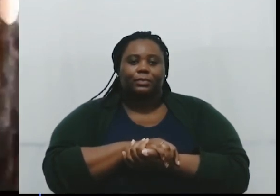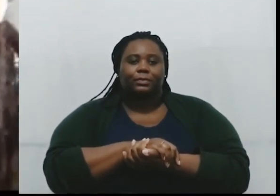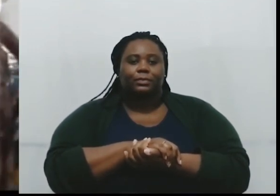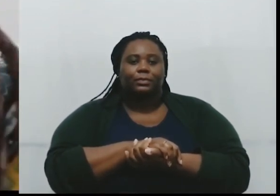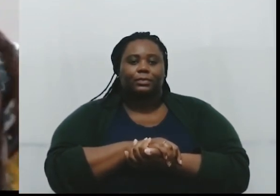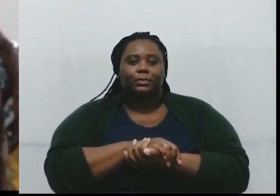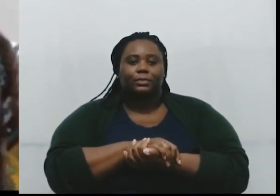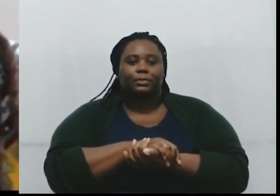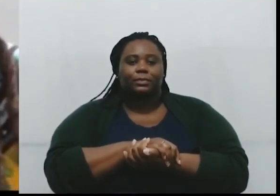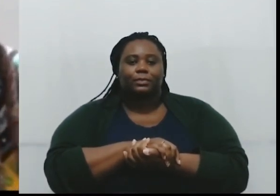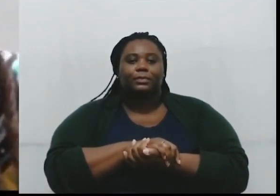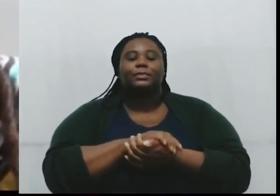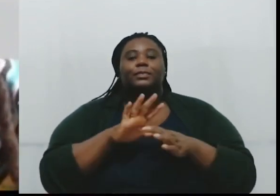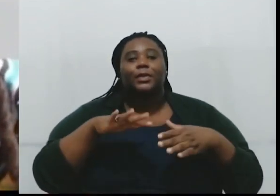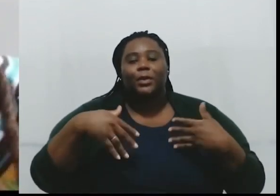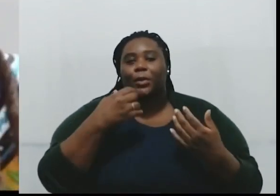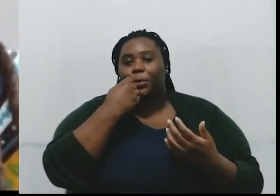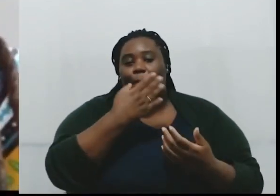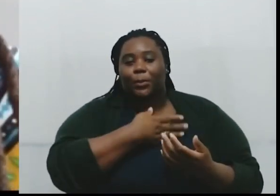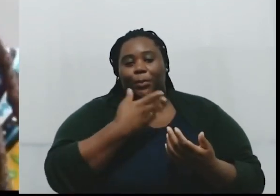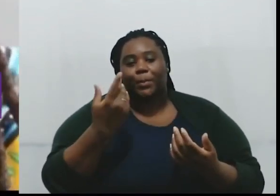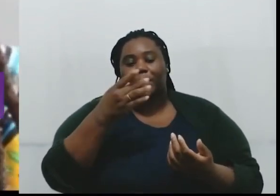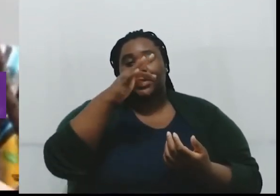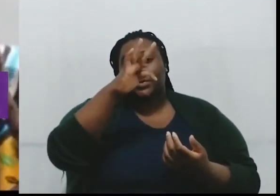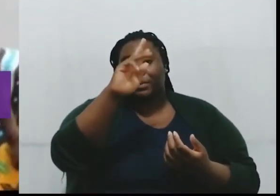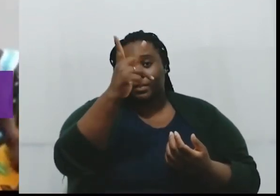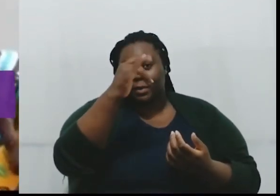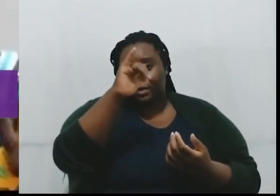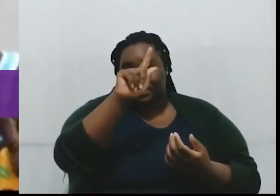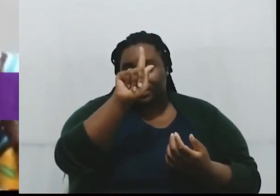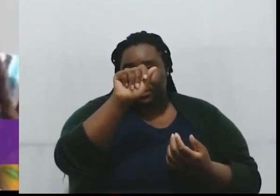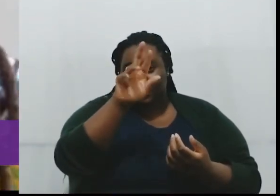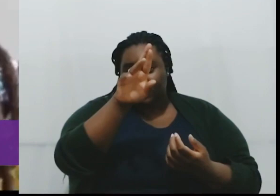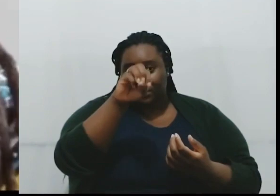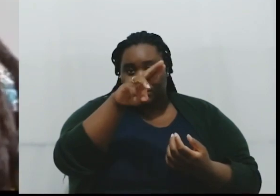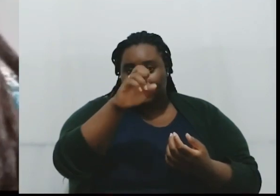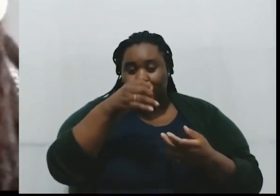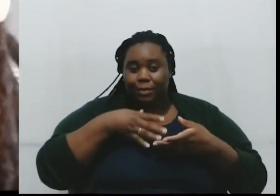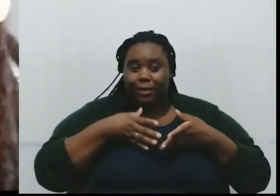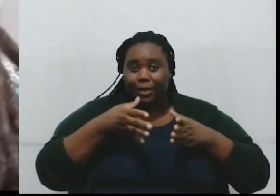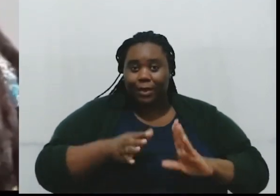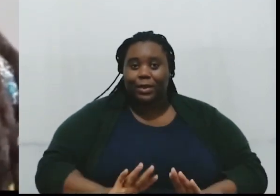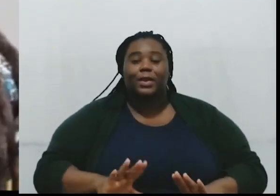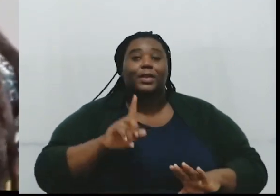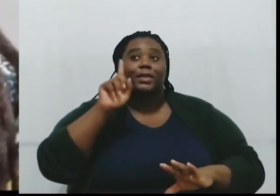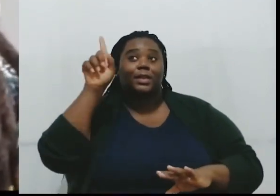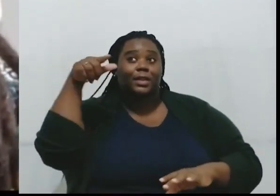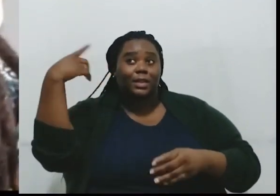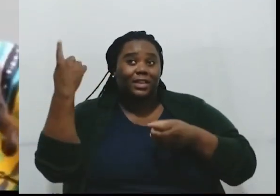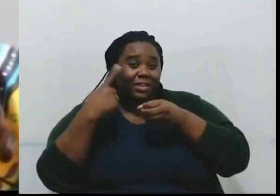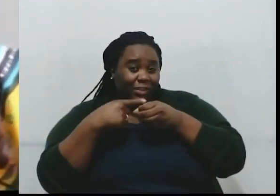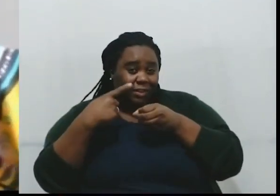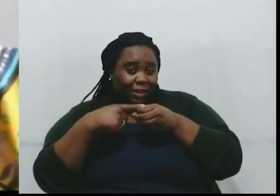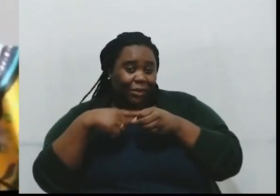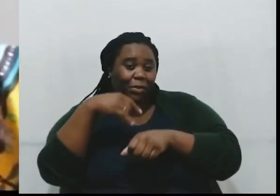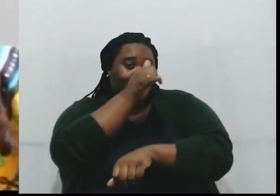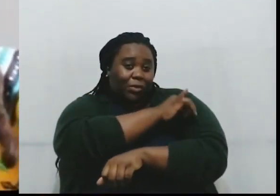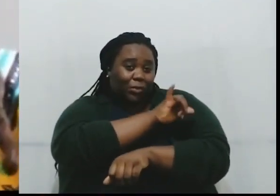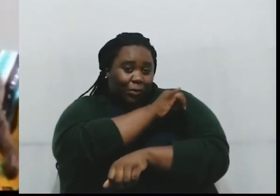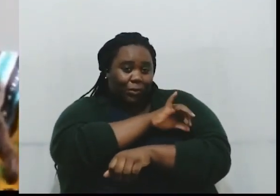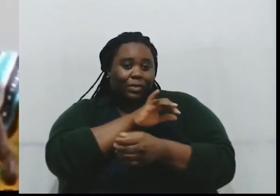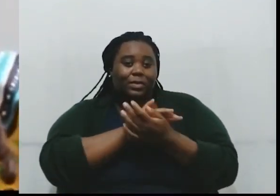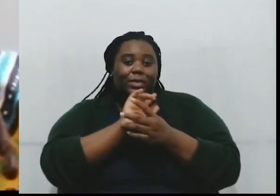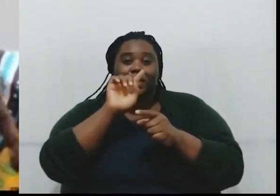Bom, eu sou Thiago Romero, eu nasci em Volta Redonda, no interior do Rio de Janeiro, depois